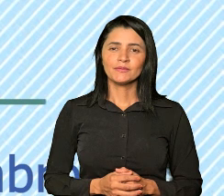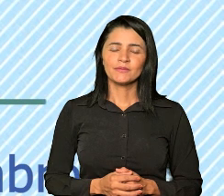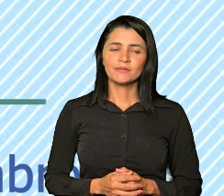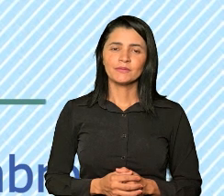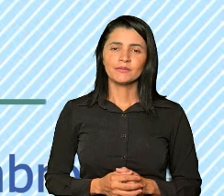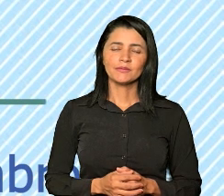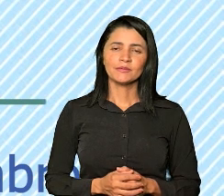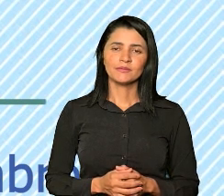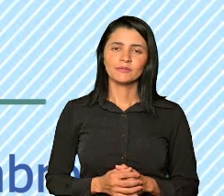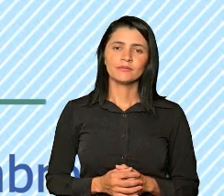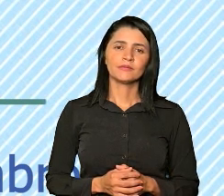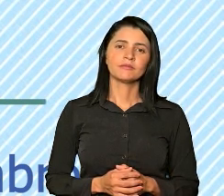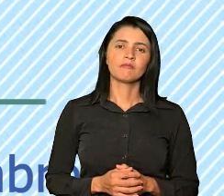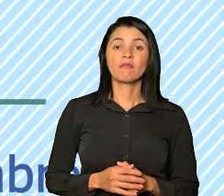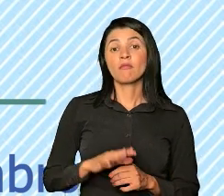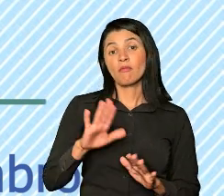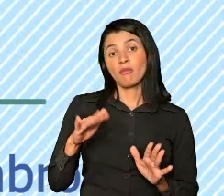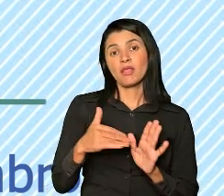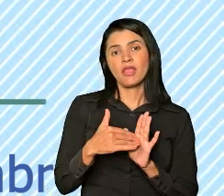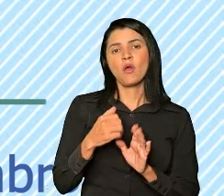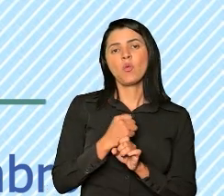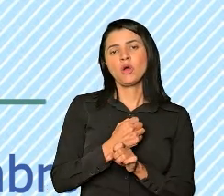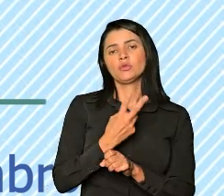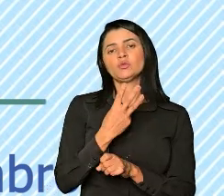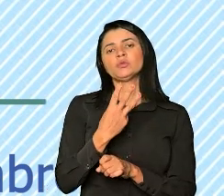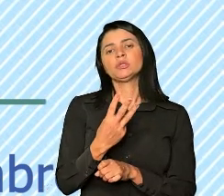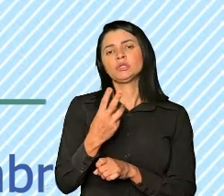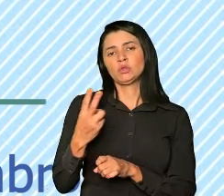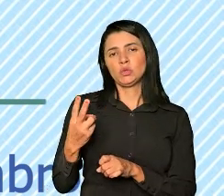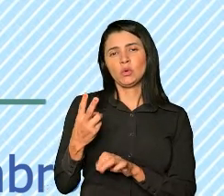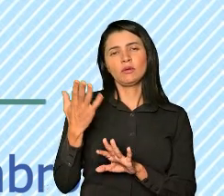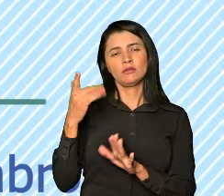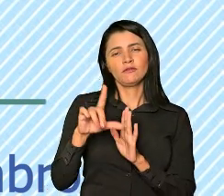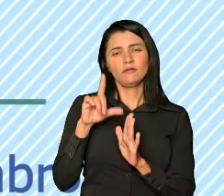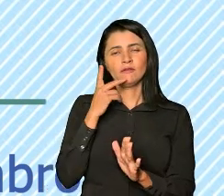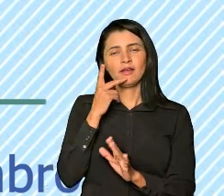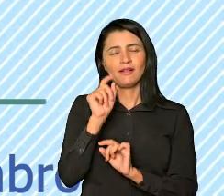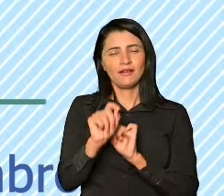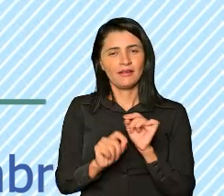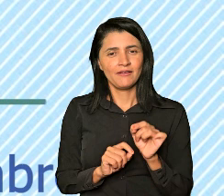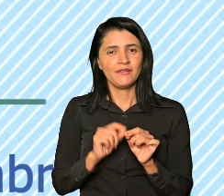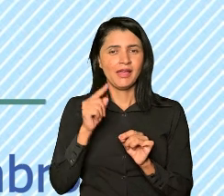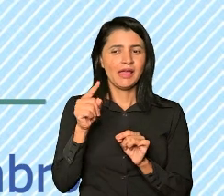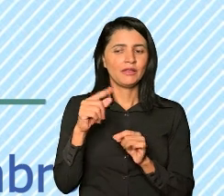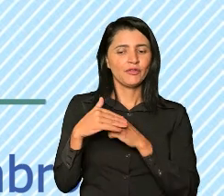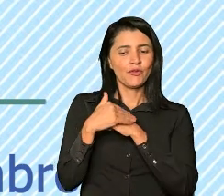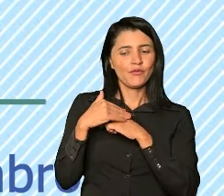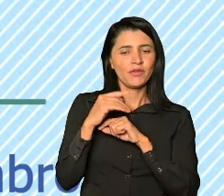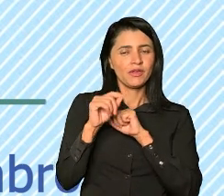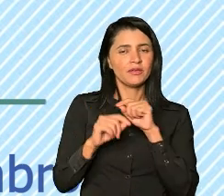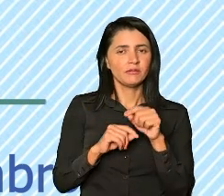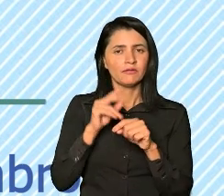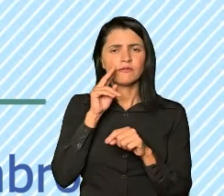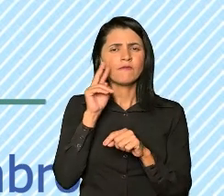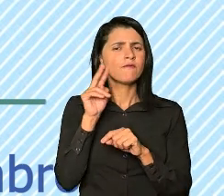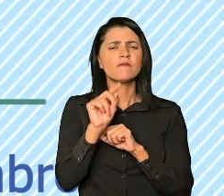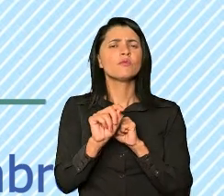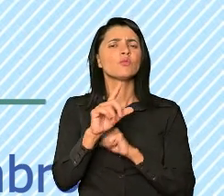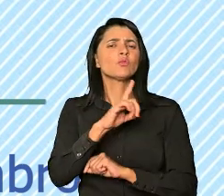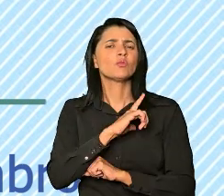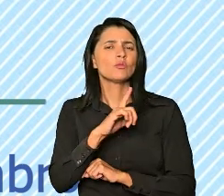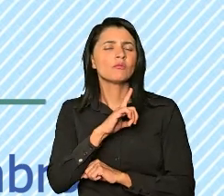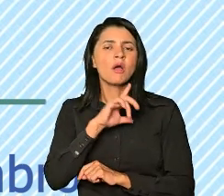Bem, até que em 32, né, nós falávamos até antes na nossa conversa, nós vamos ter